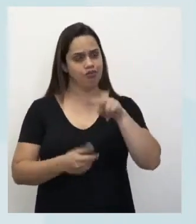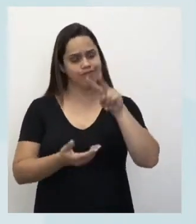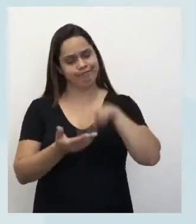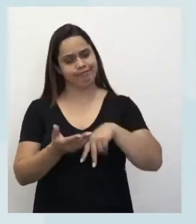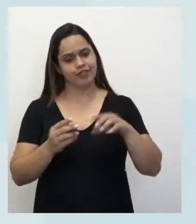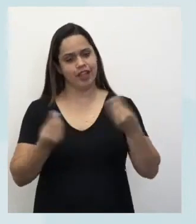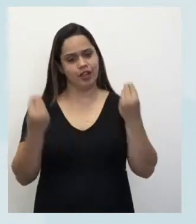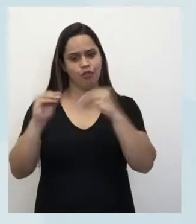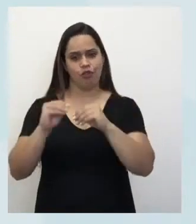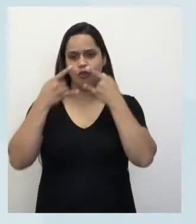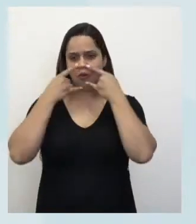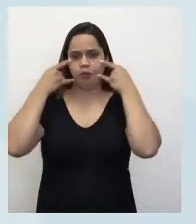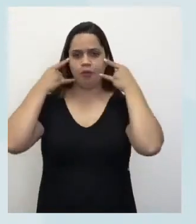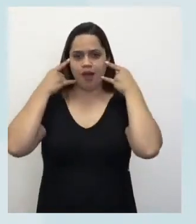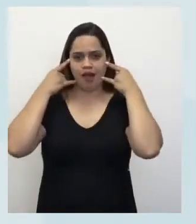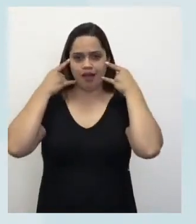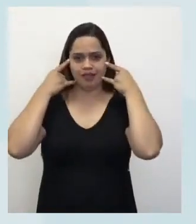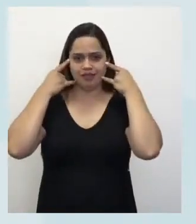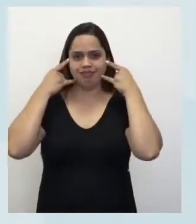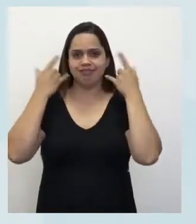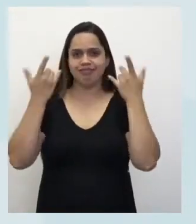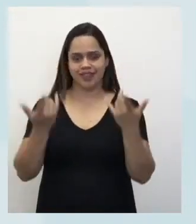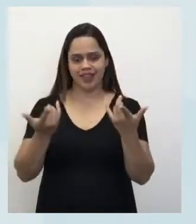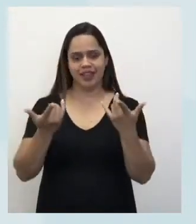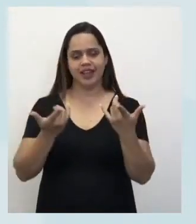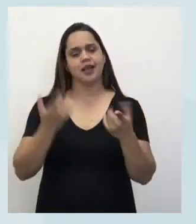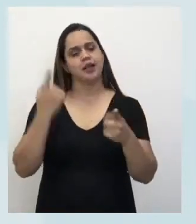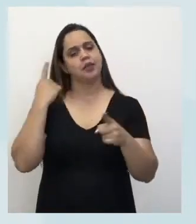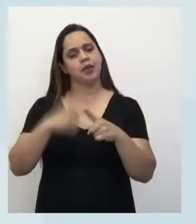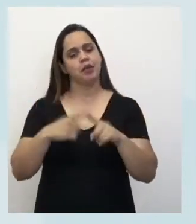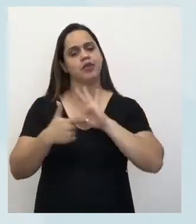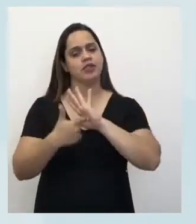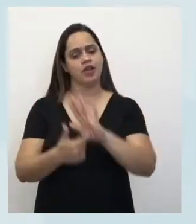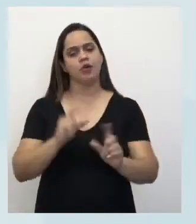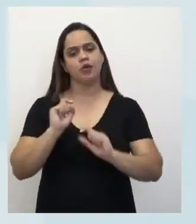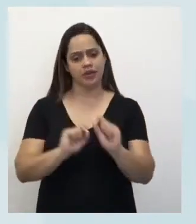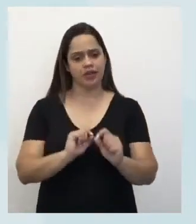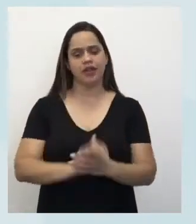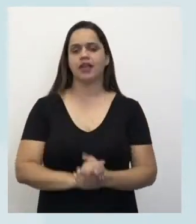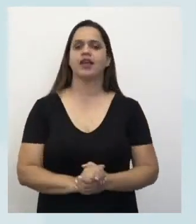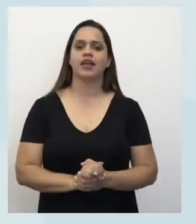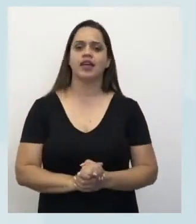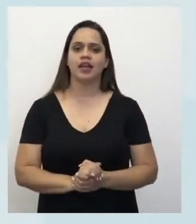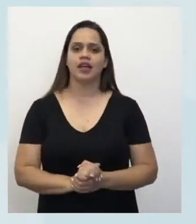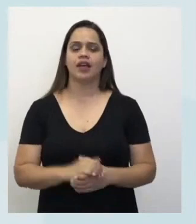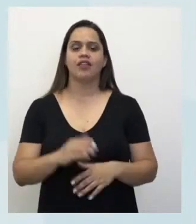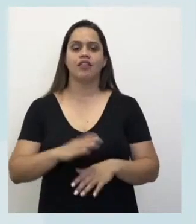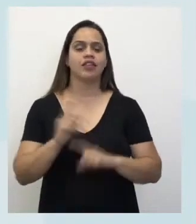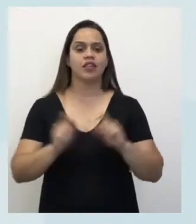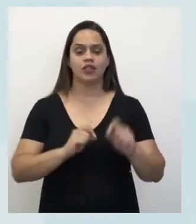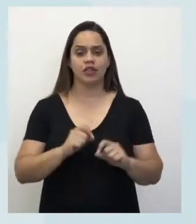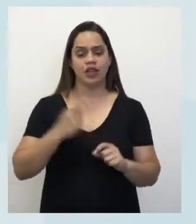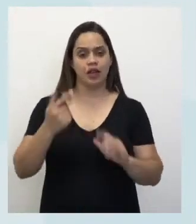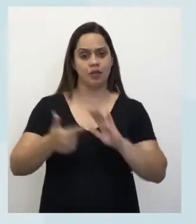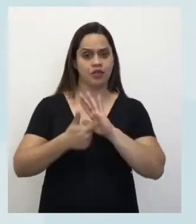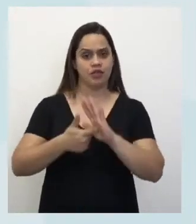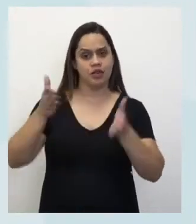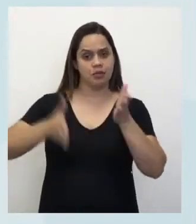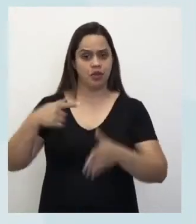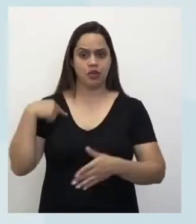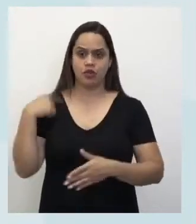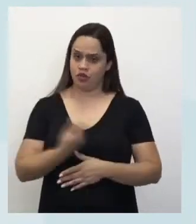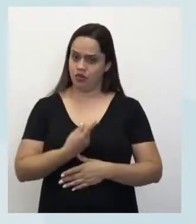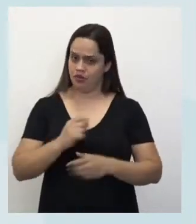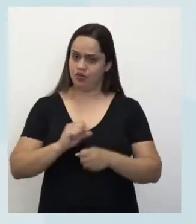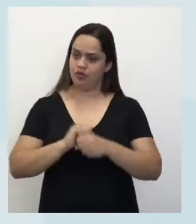uma máscarazinha na Mona Lisa justamente para mostrar, né? Fazendo alusão aí a esse período de pandemia que